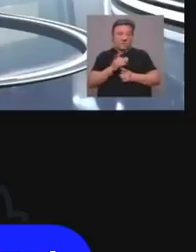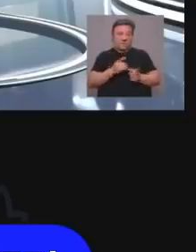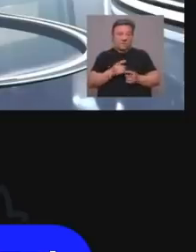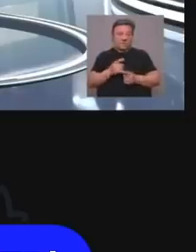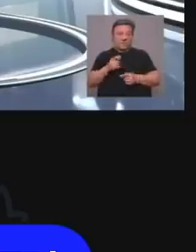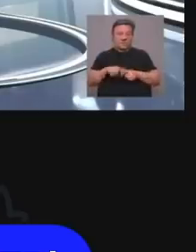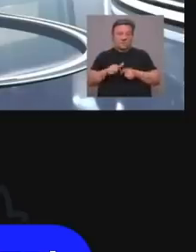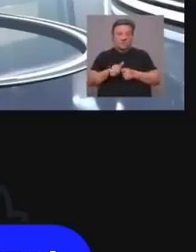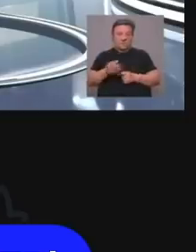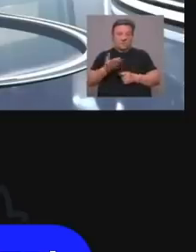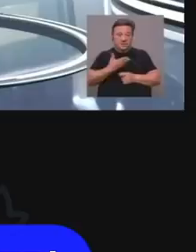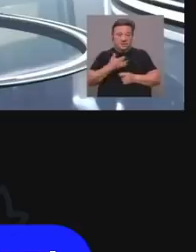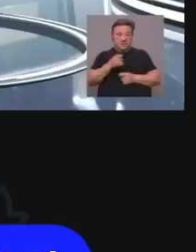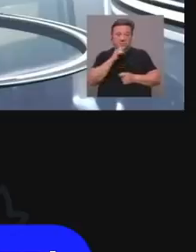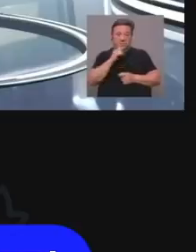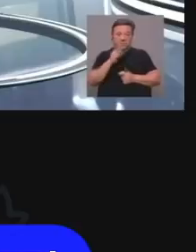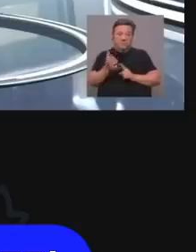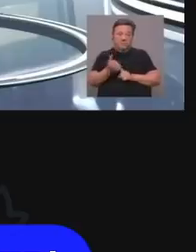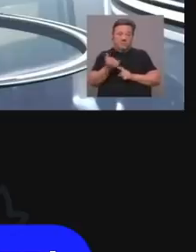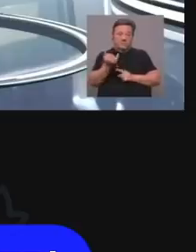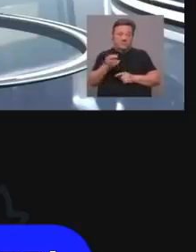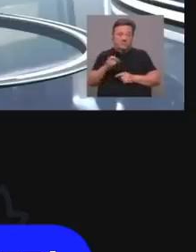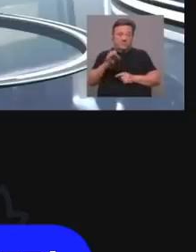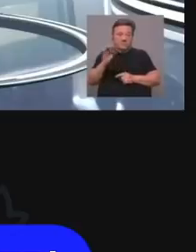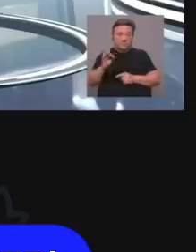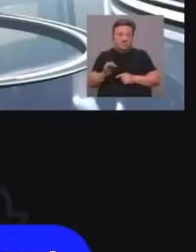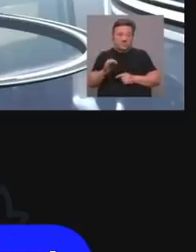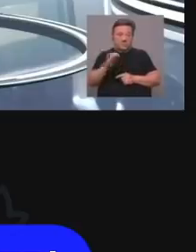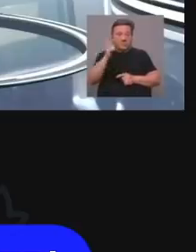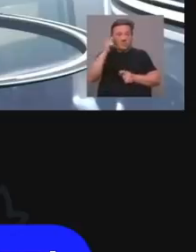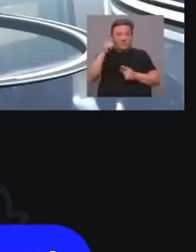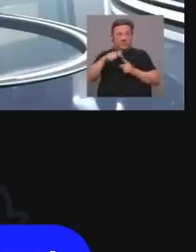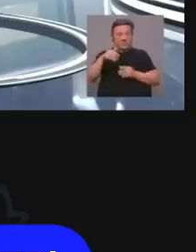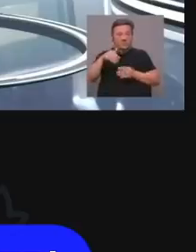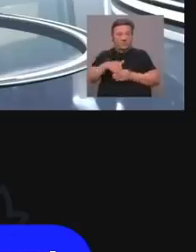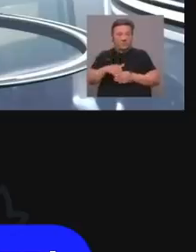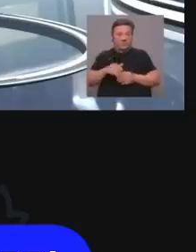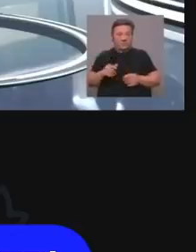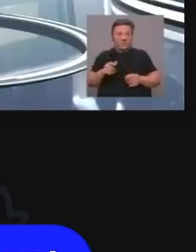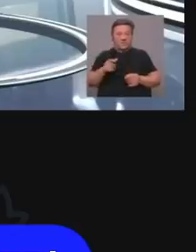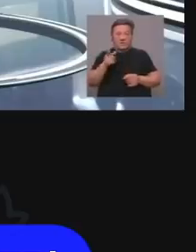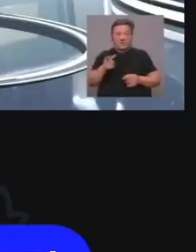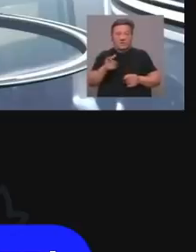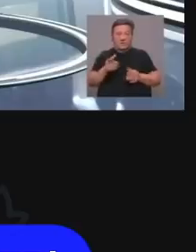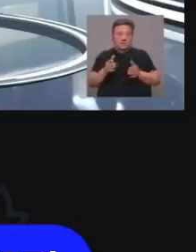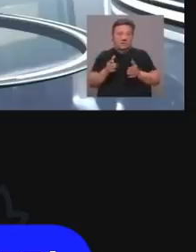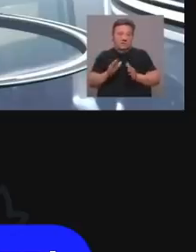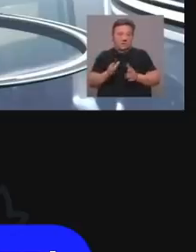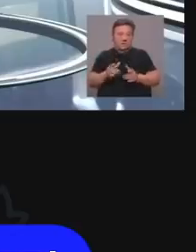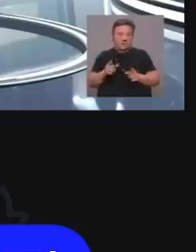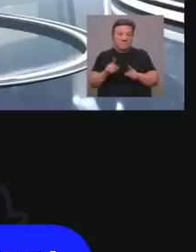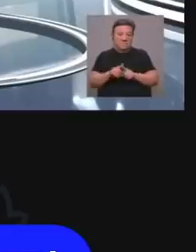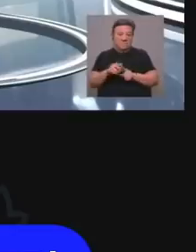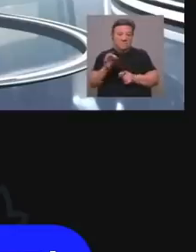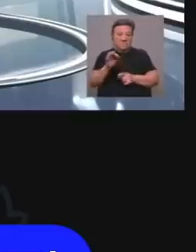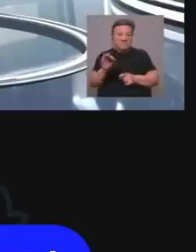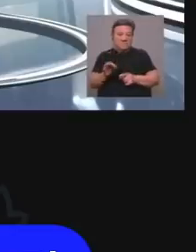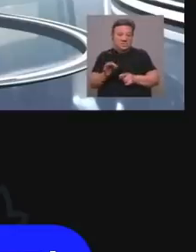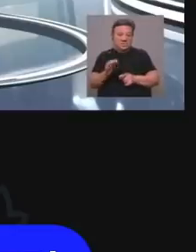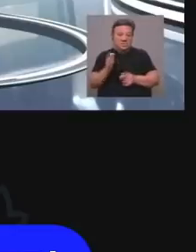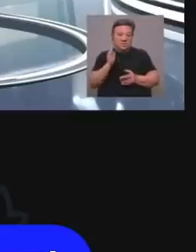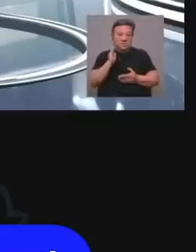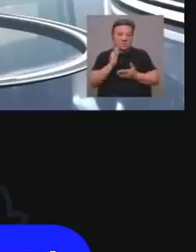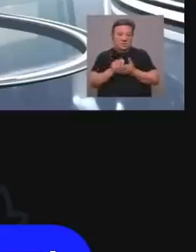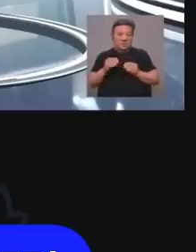trabalhou e todos esses ministros que todos juntos não fazem um não fazem um misto europeu não fazem o que é aquela gente toda junta não faz